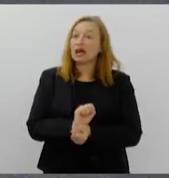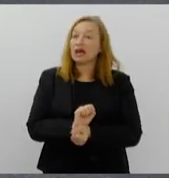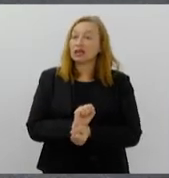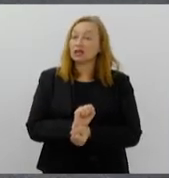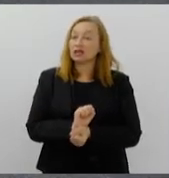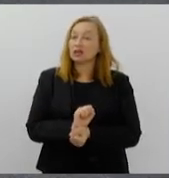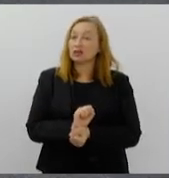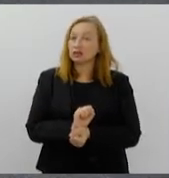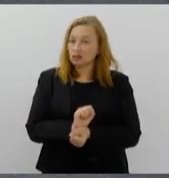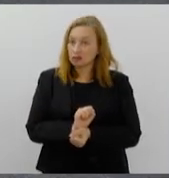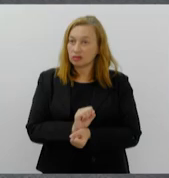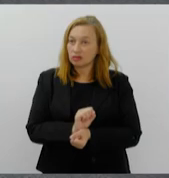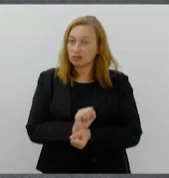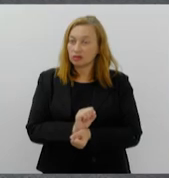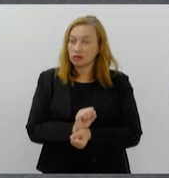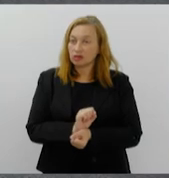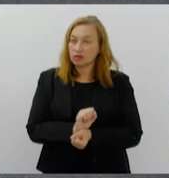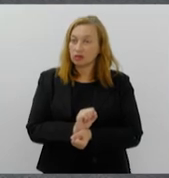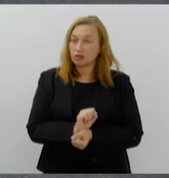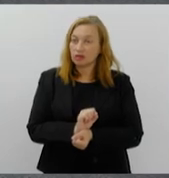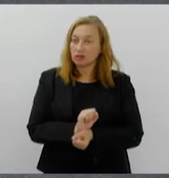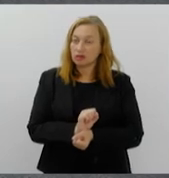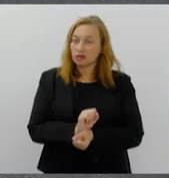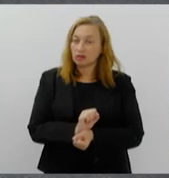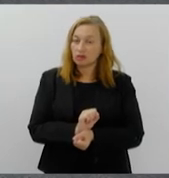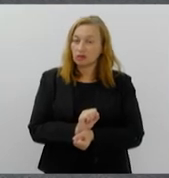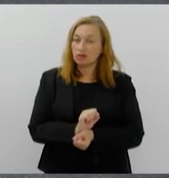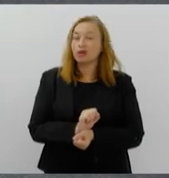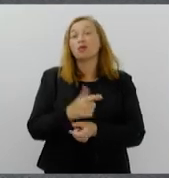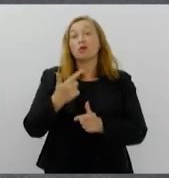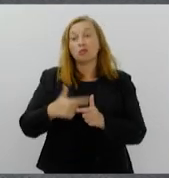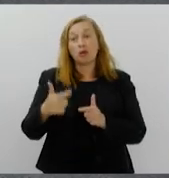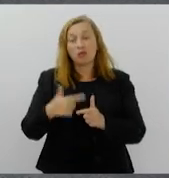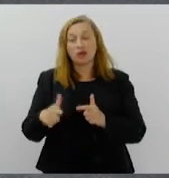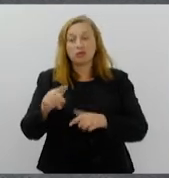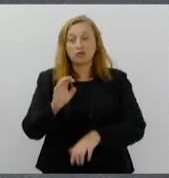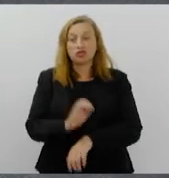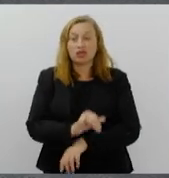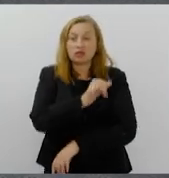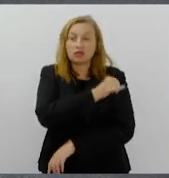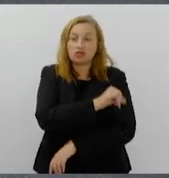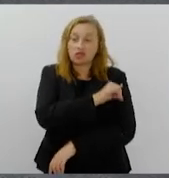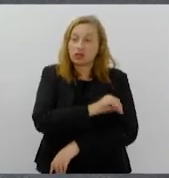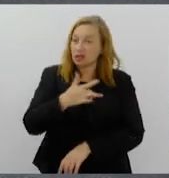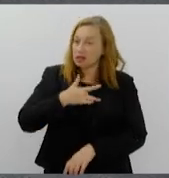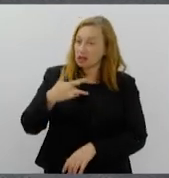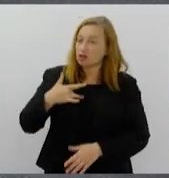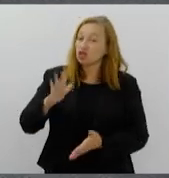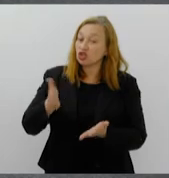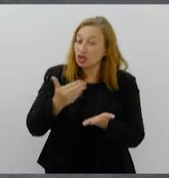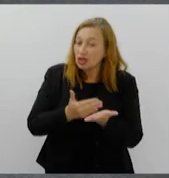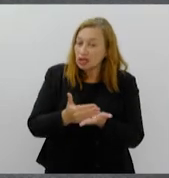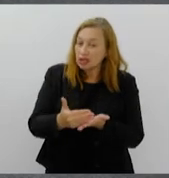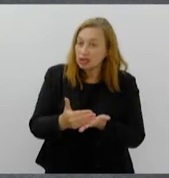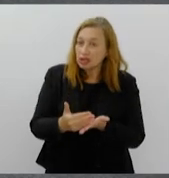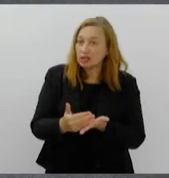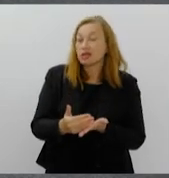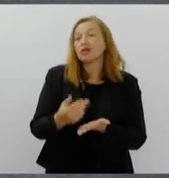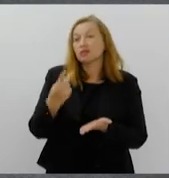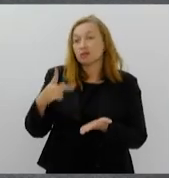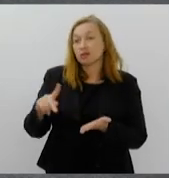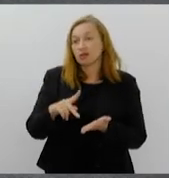diante daquele que é o maior escândalo da saúde do estado do Rio de Janeiro. Aquele que já começa, na sua